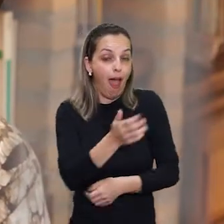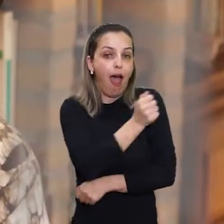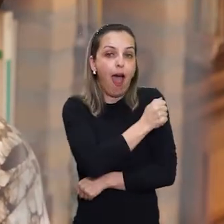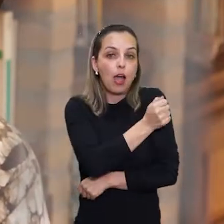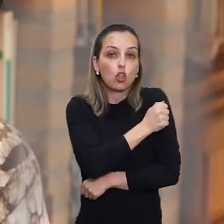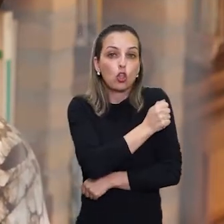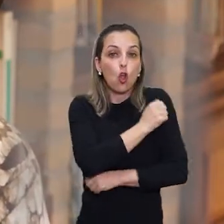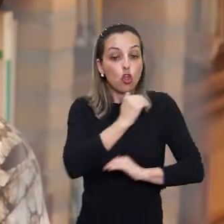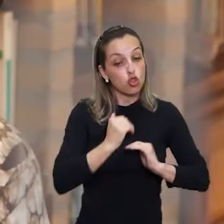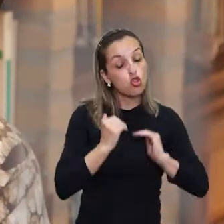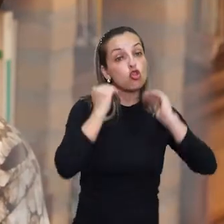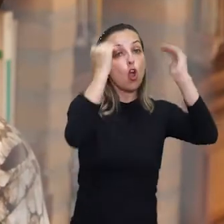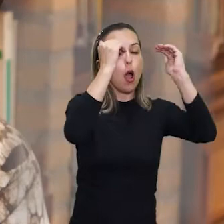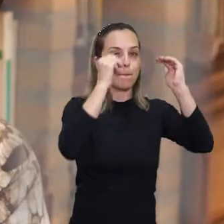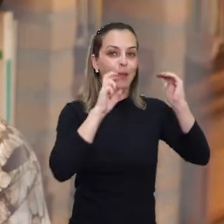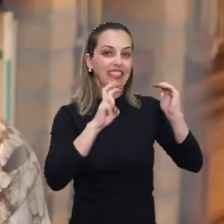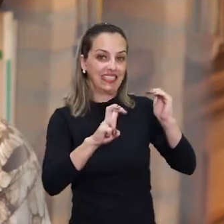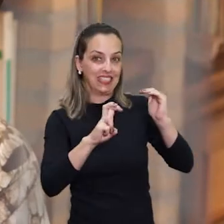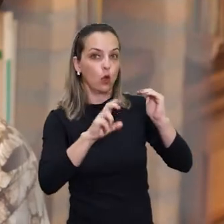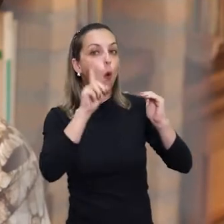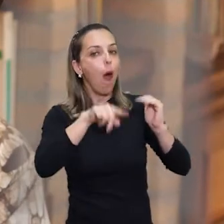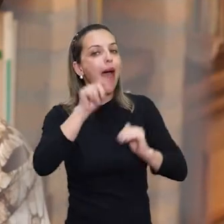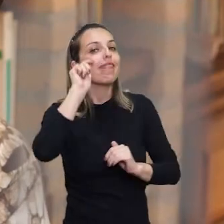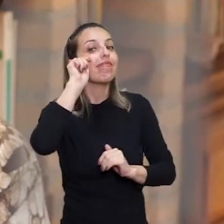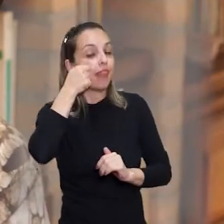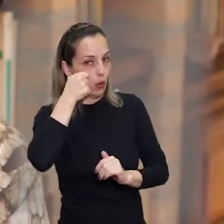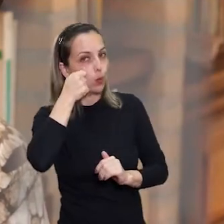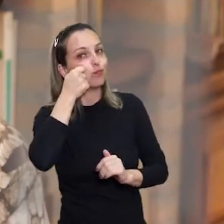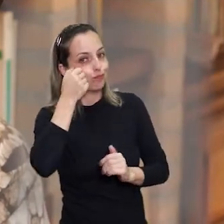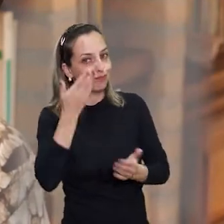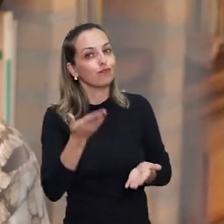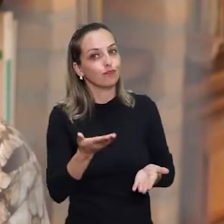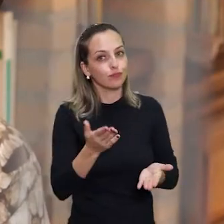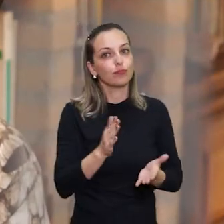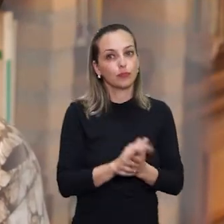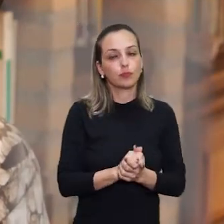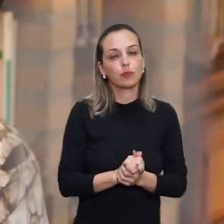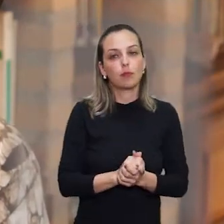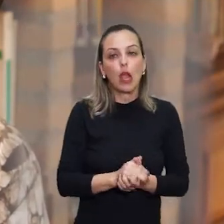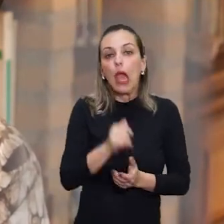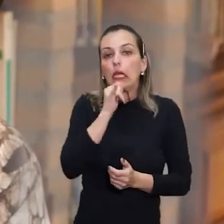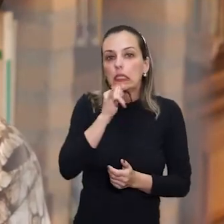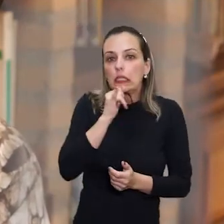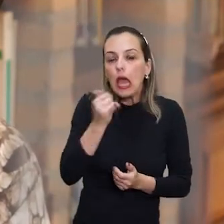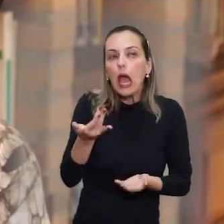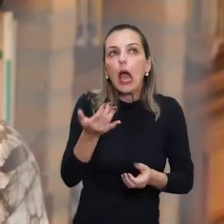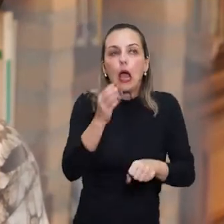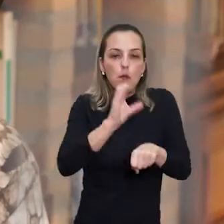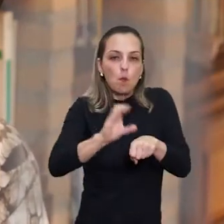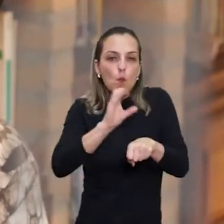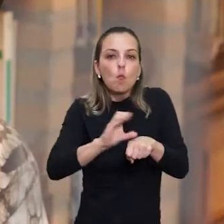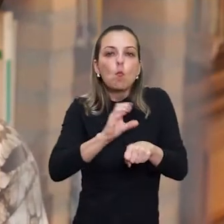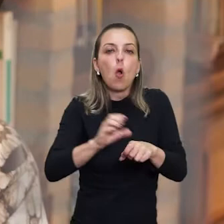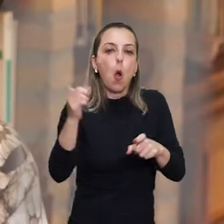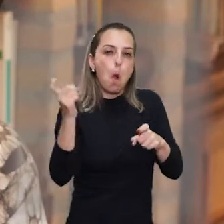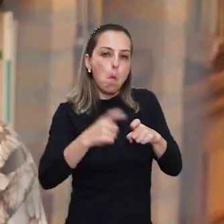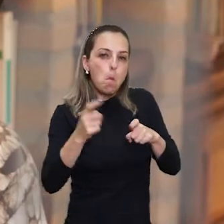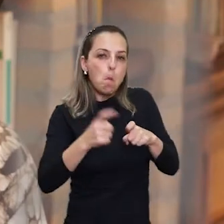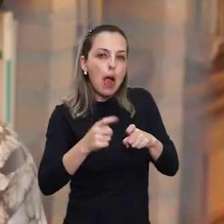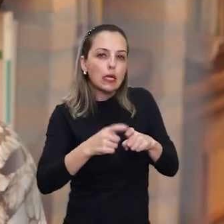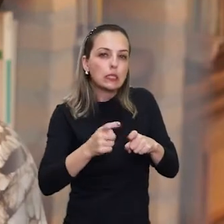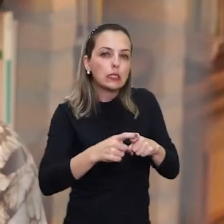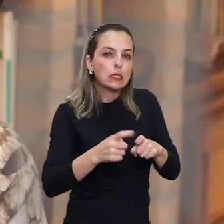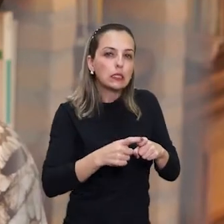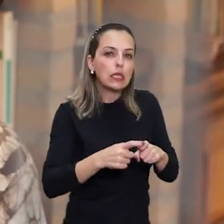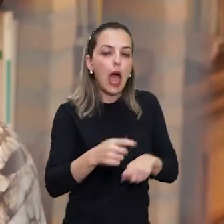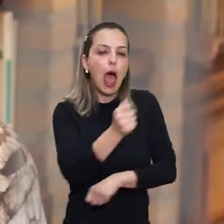Então, quando você olha para os de arquitetura, pegar um exemplo de arquitetura lá em São José do